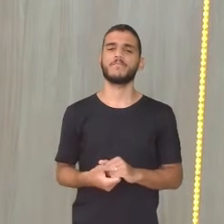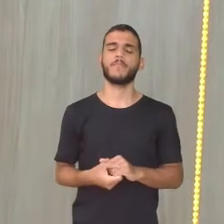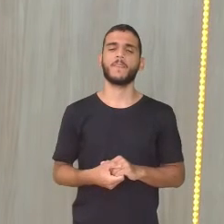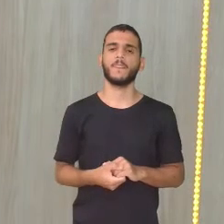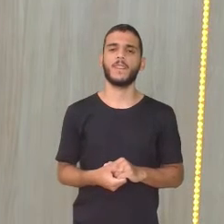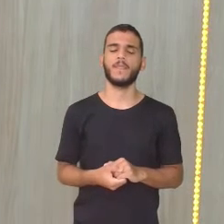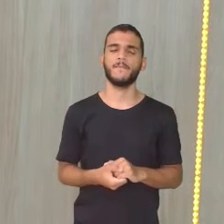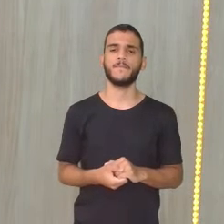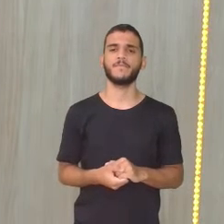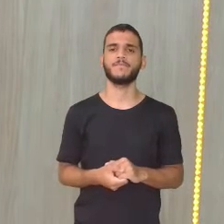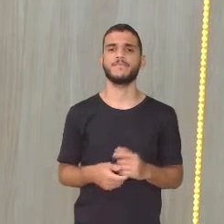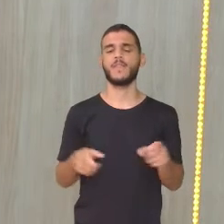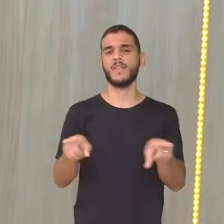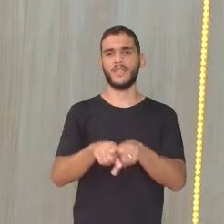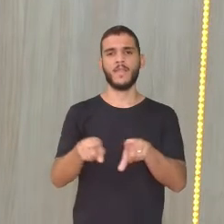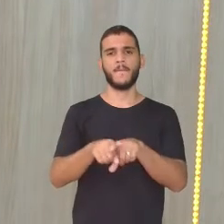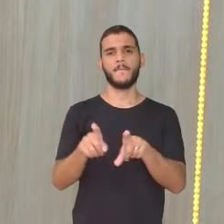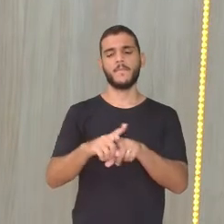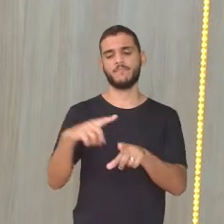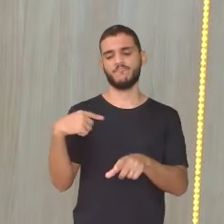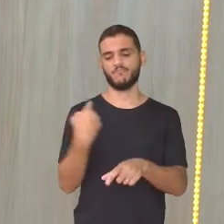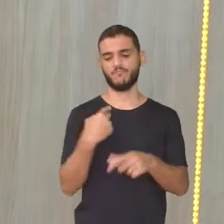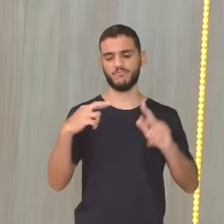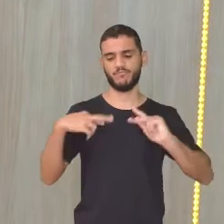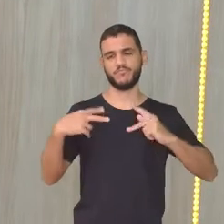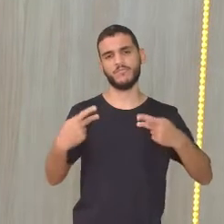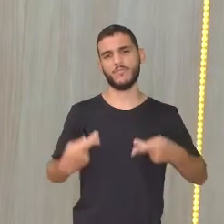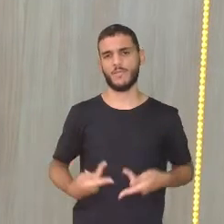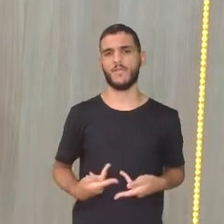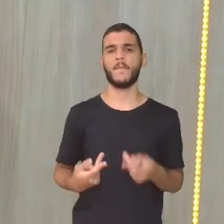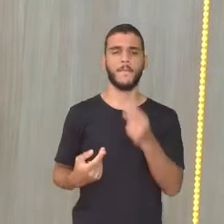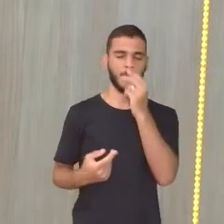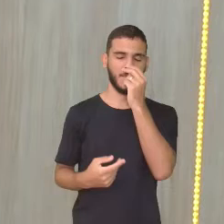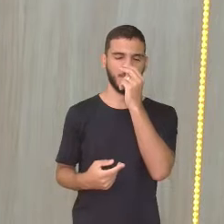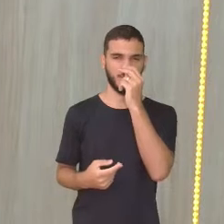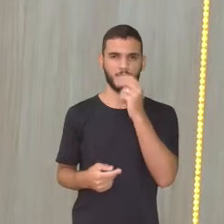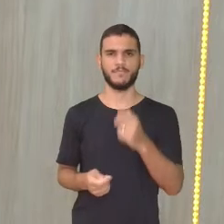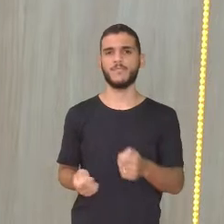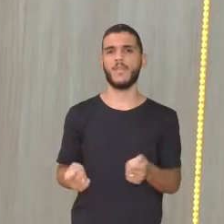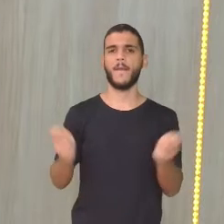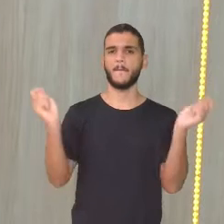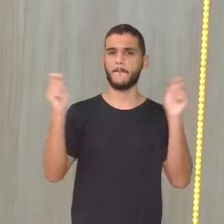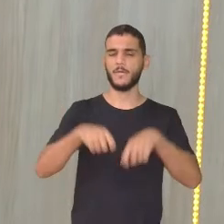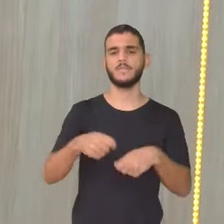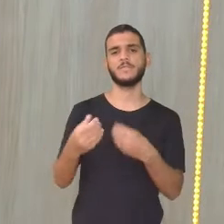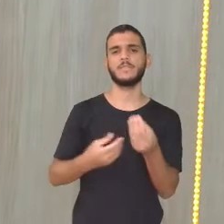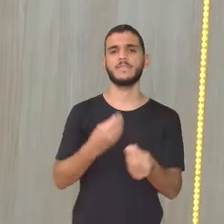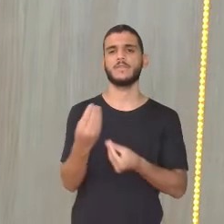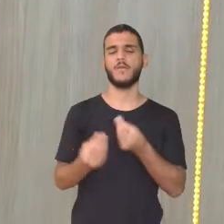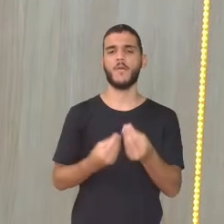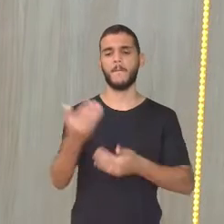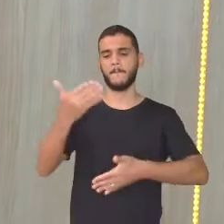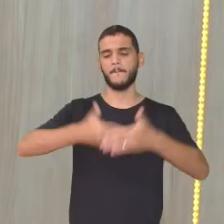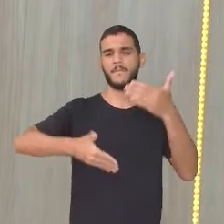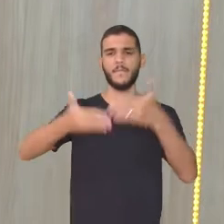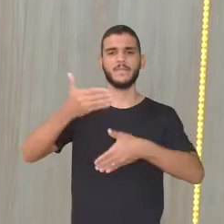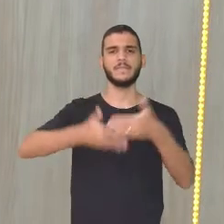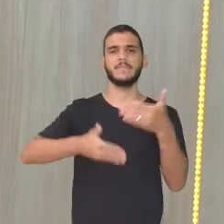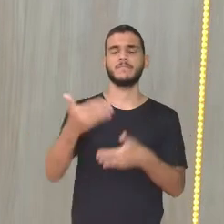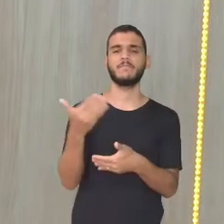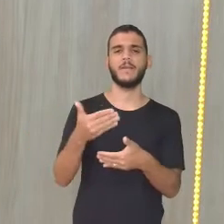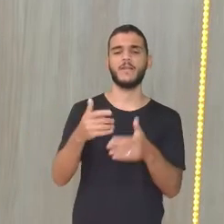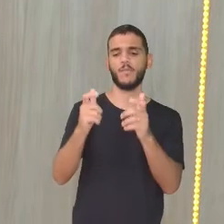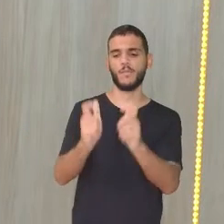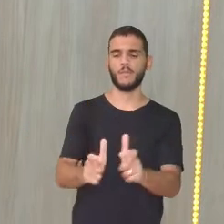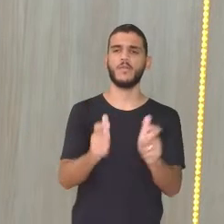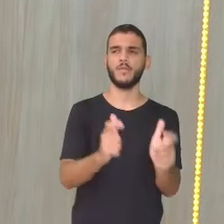o desenvolvimento da espécie humana, né? A gente conseguiu habitar de forma mais eficiente os